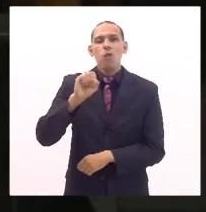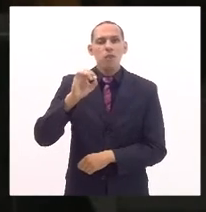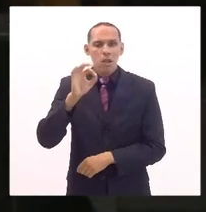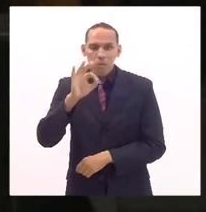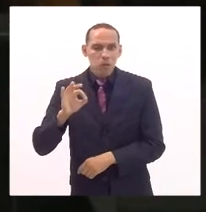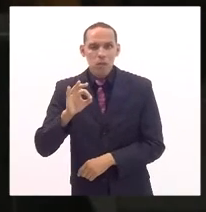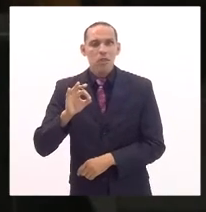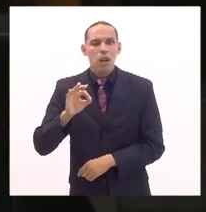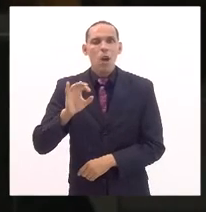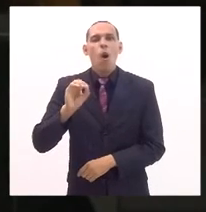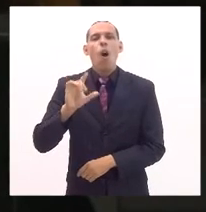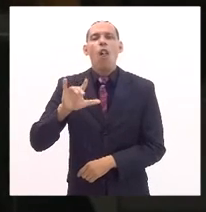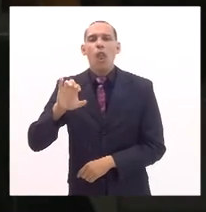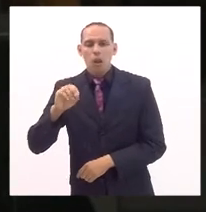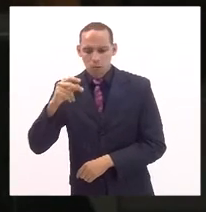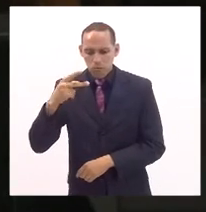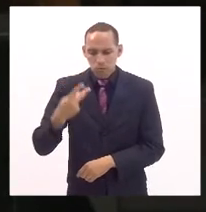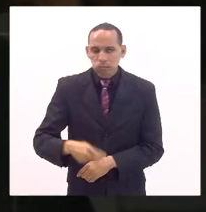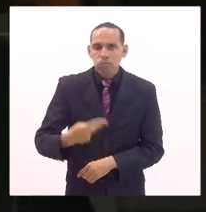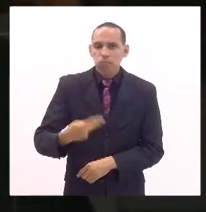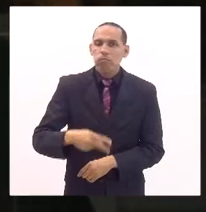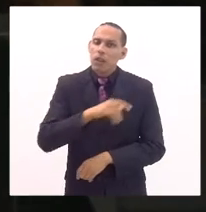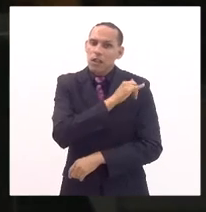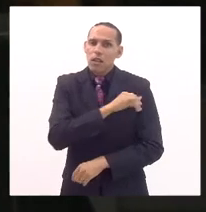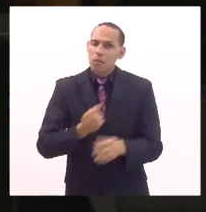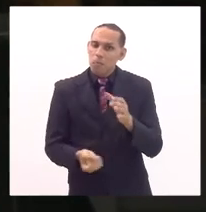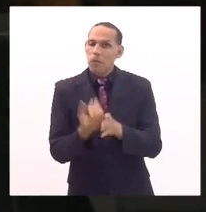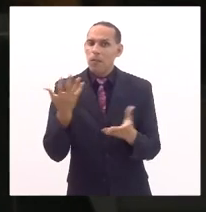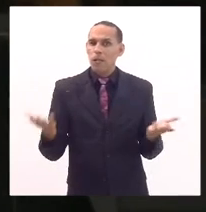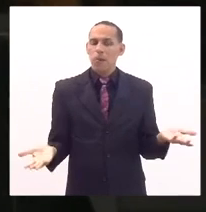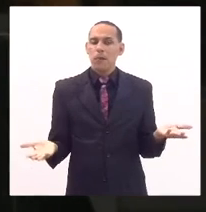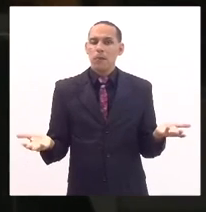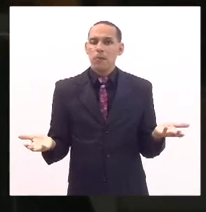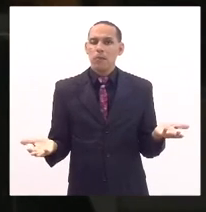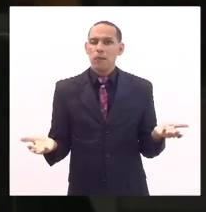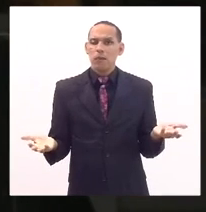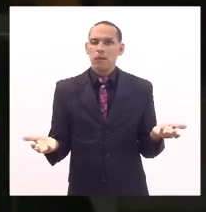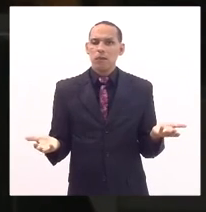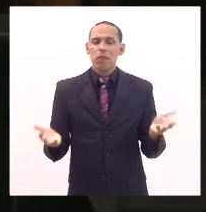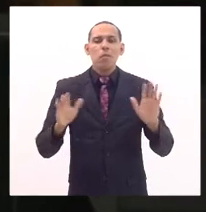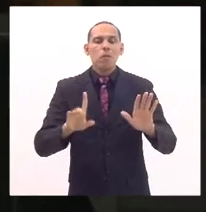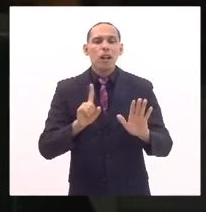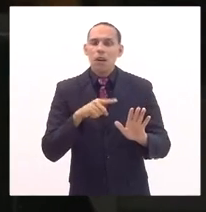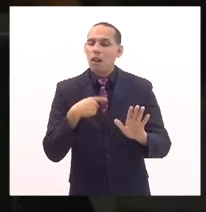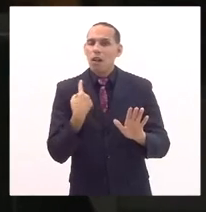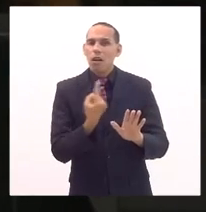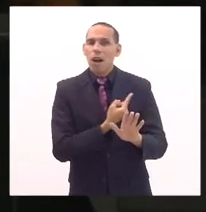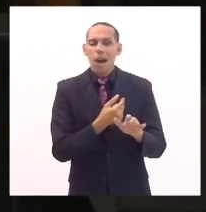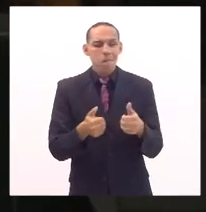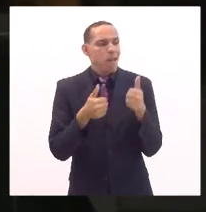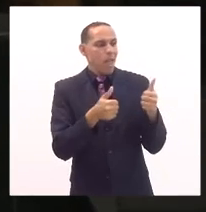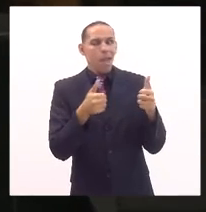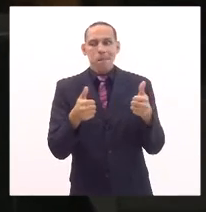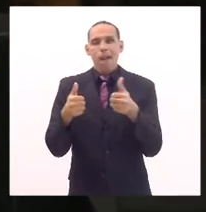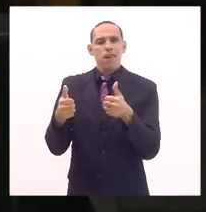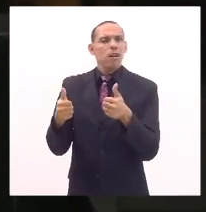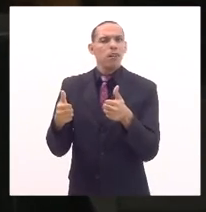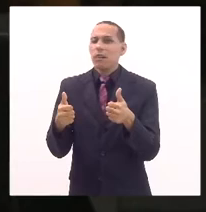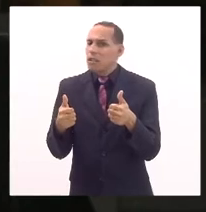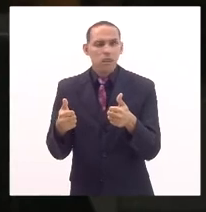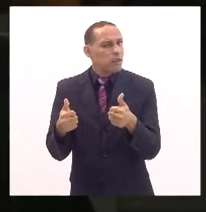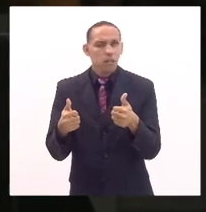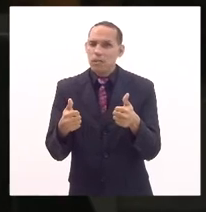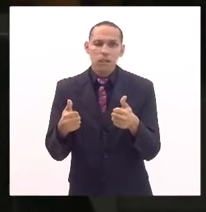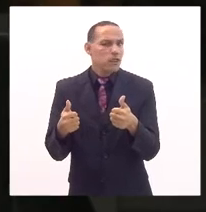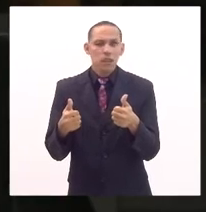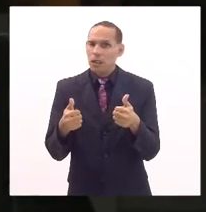Brasil sai daqui e nem por causa disso nós estamos numa boa situação ao